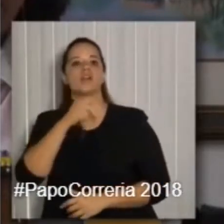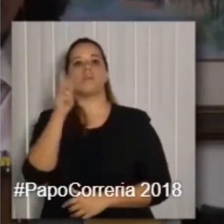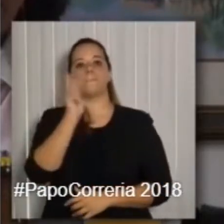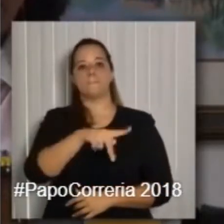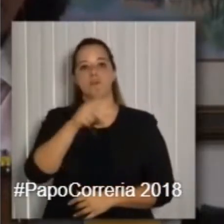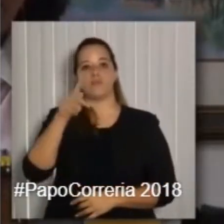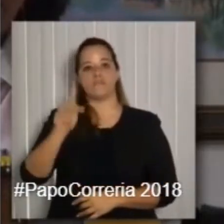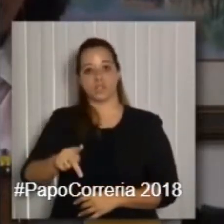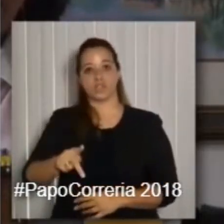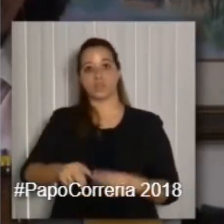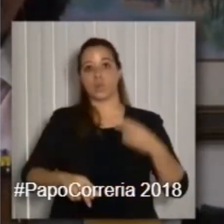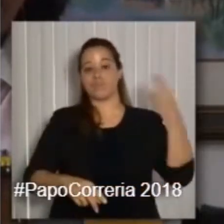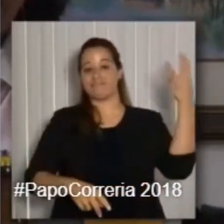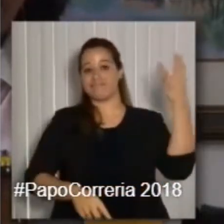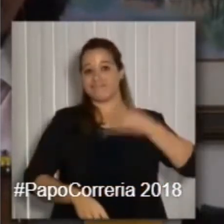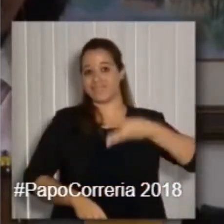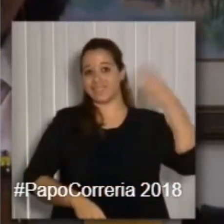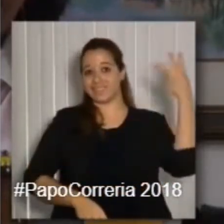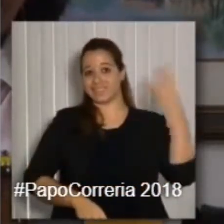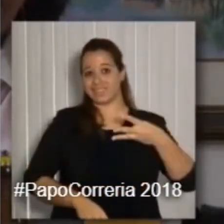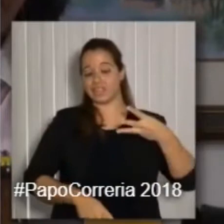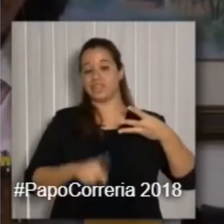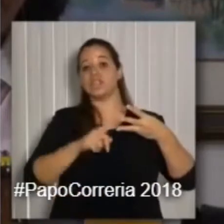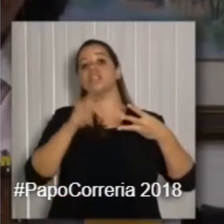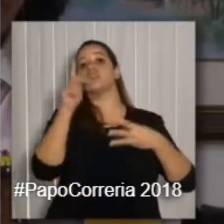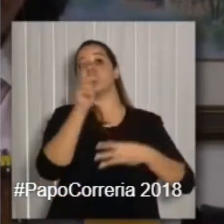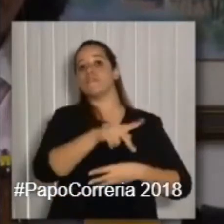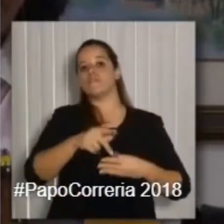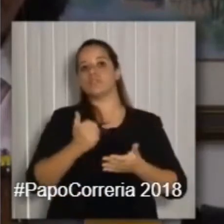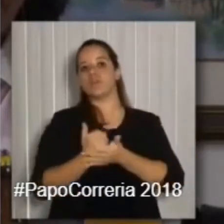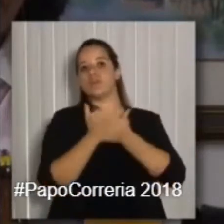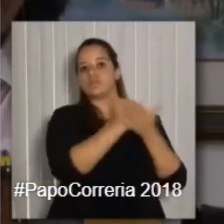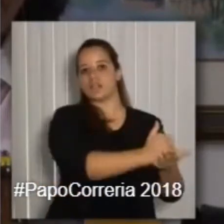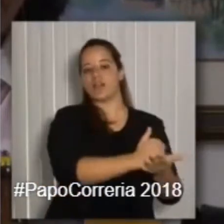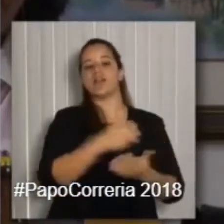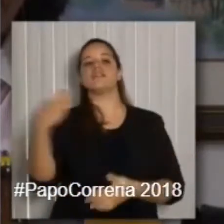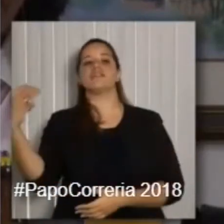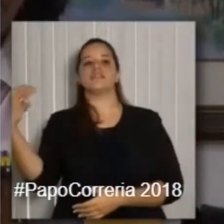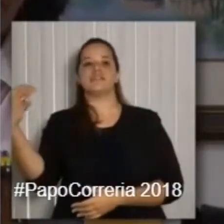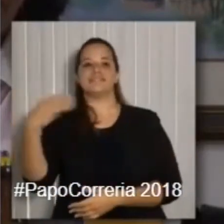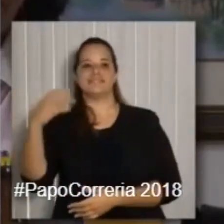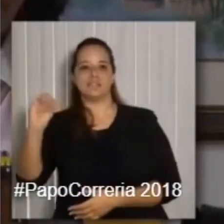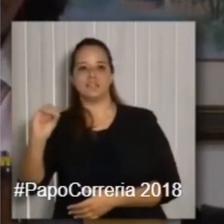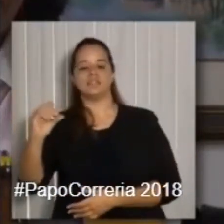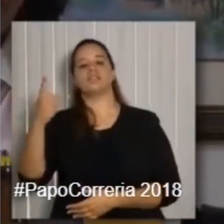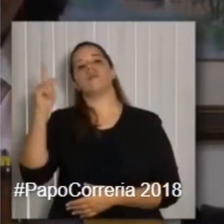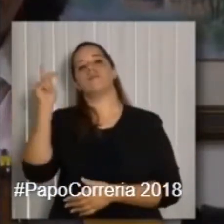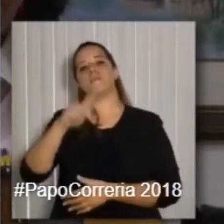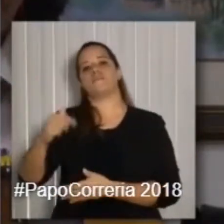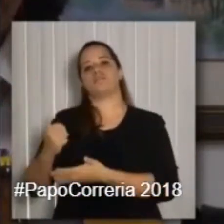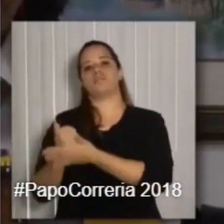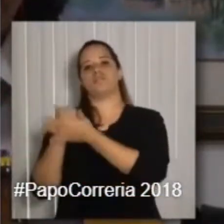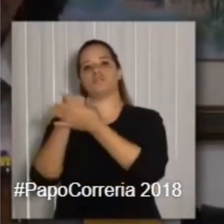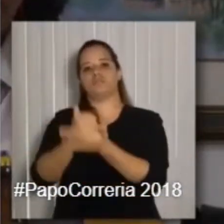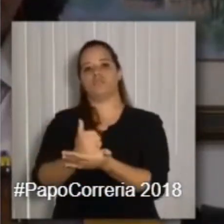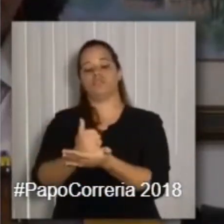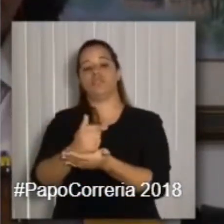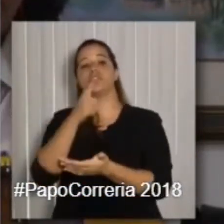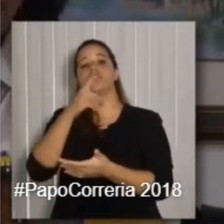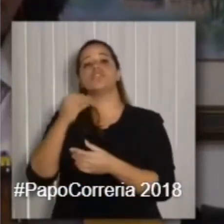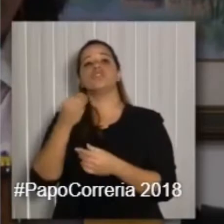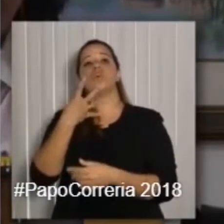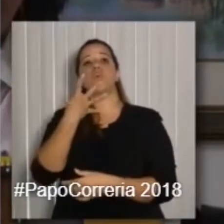professor, 133 professor auxiliar e 30 professor assistente, em regime